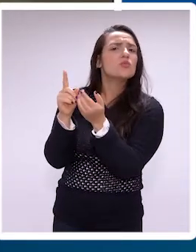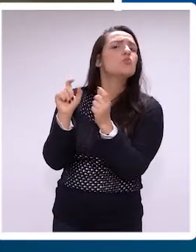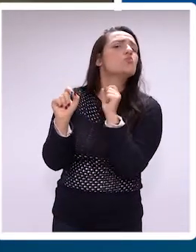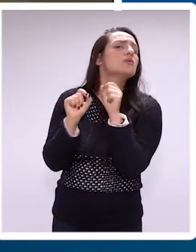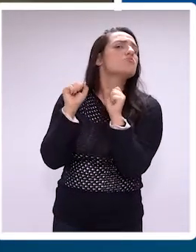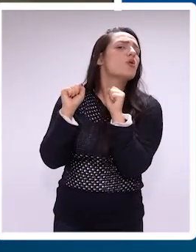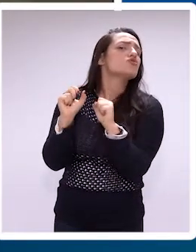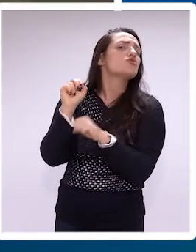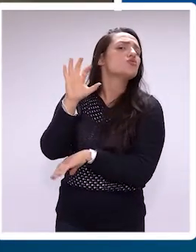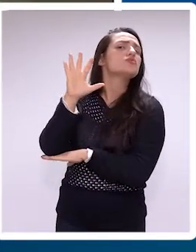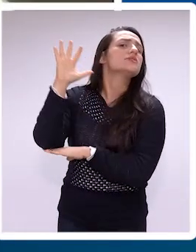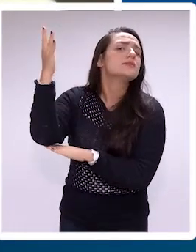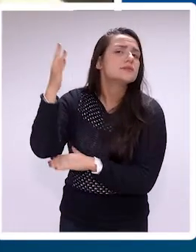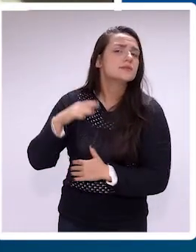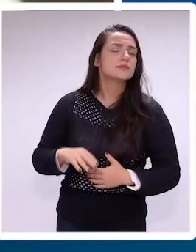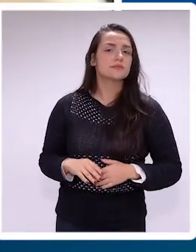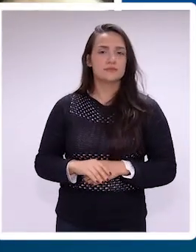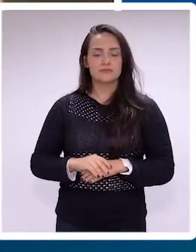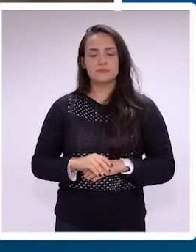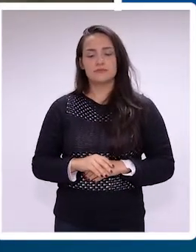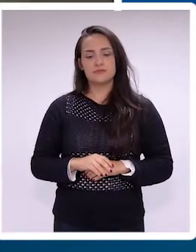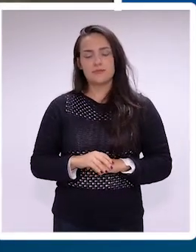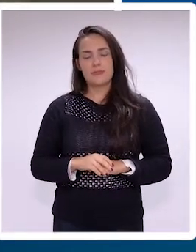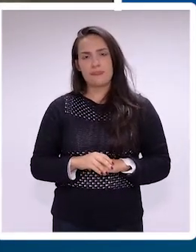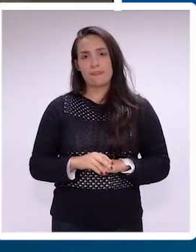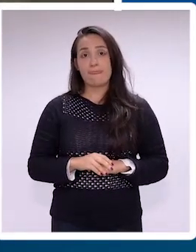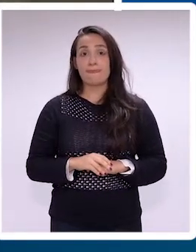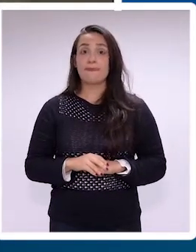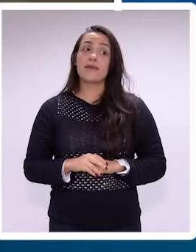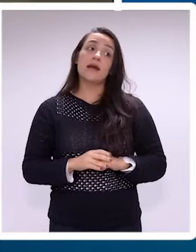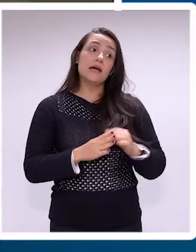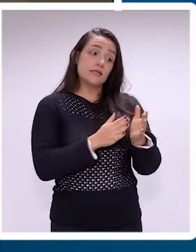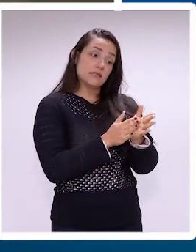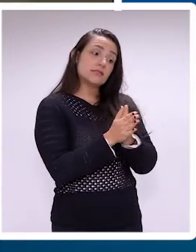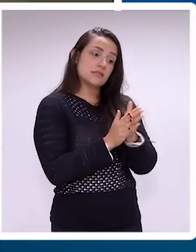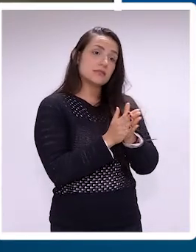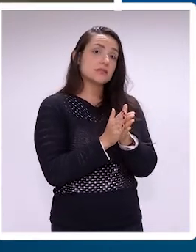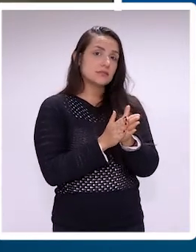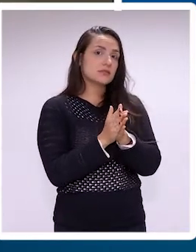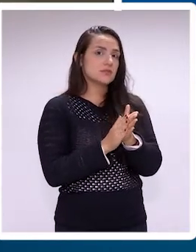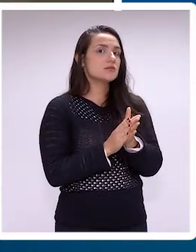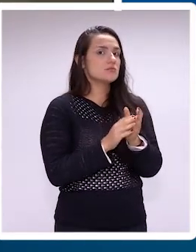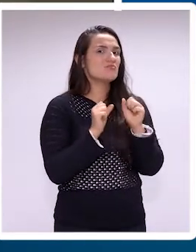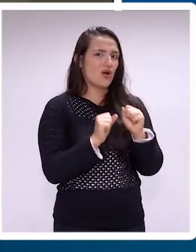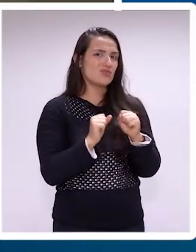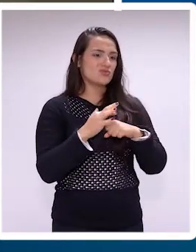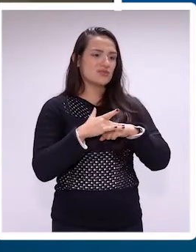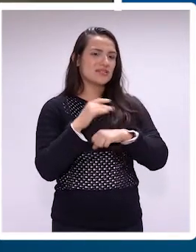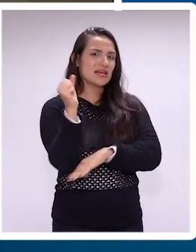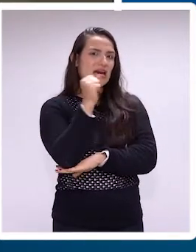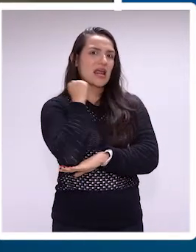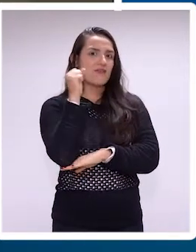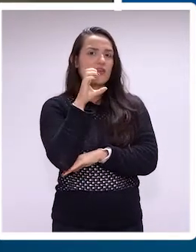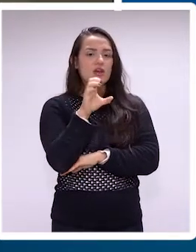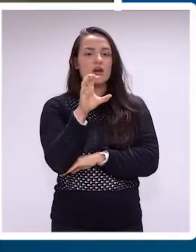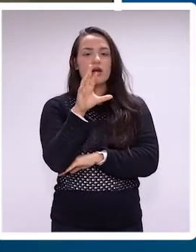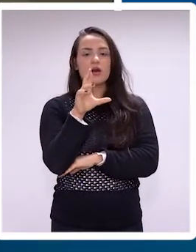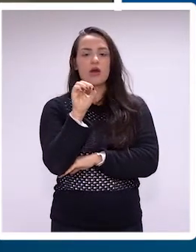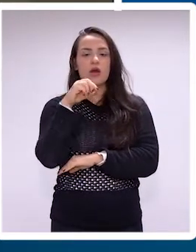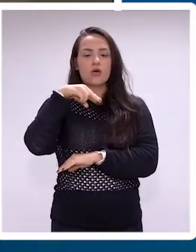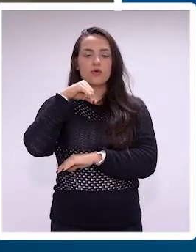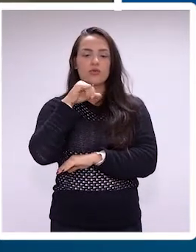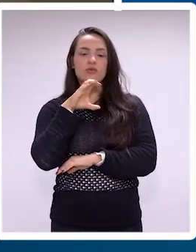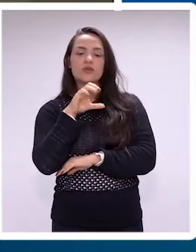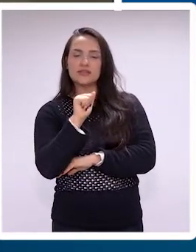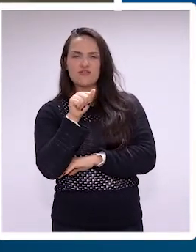Na ansiedade, ela pode se tornar uma ansiedade crônica. E todos nós conhecemos pessoas assim. São pessoas que